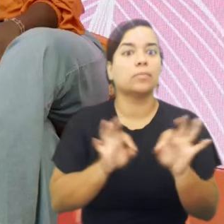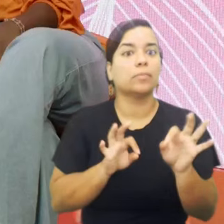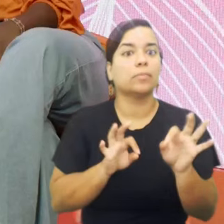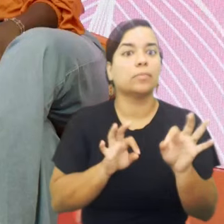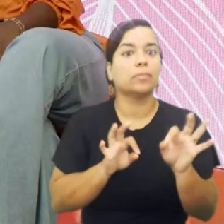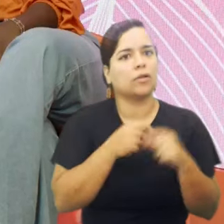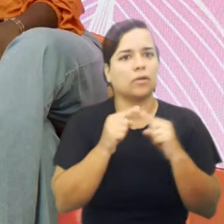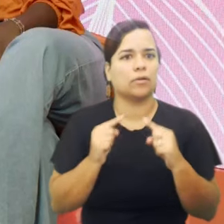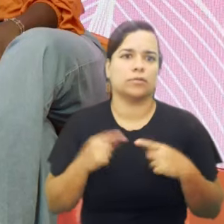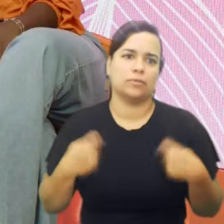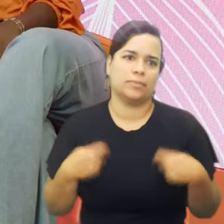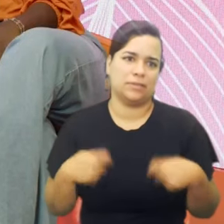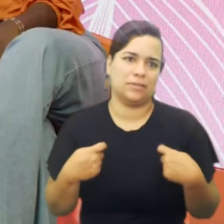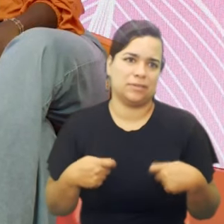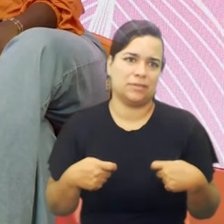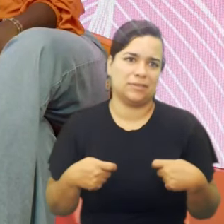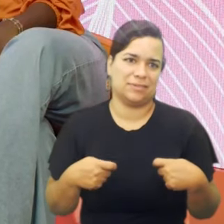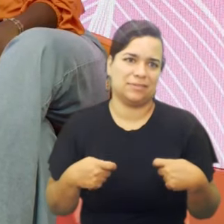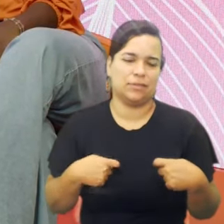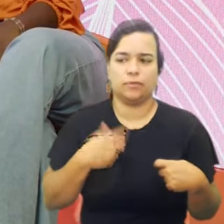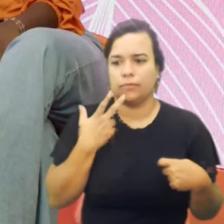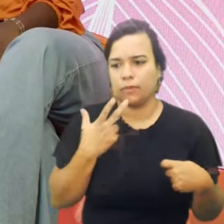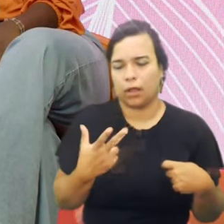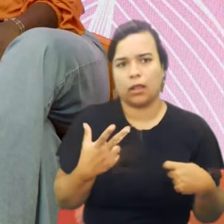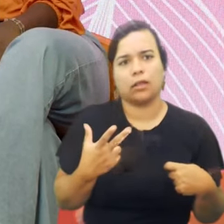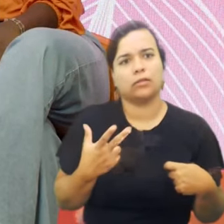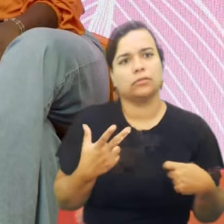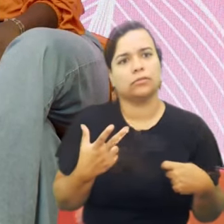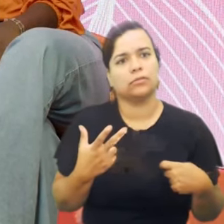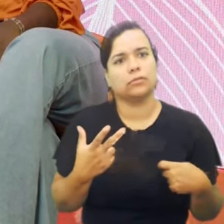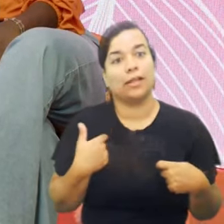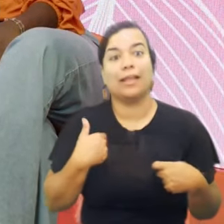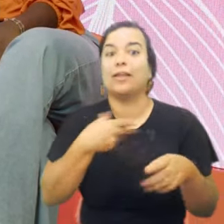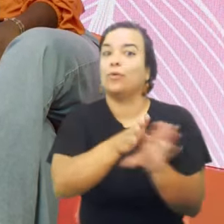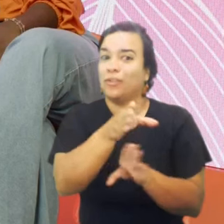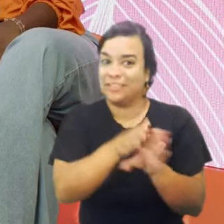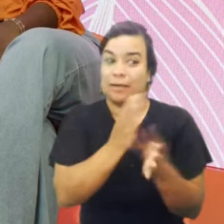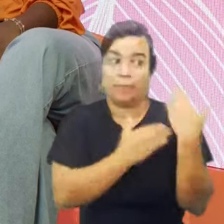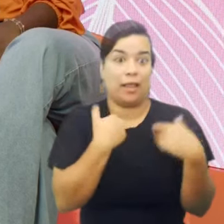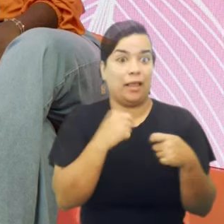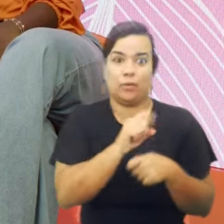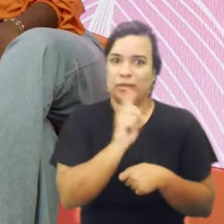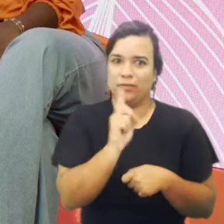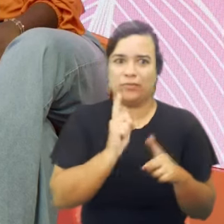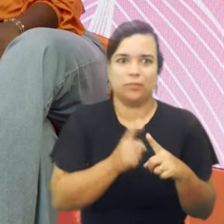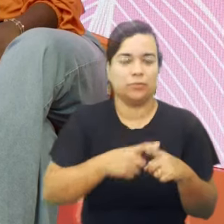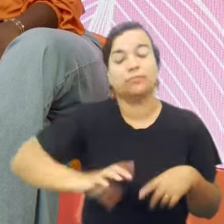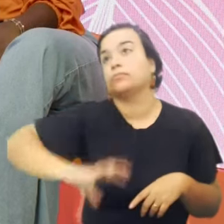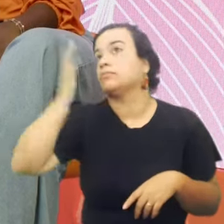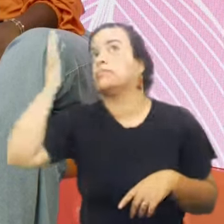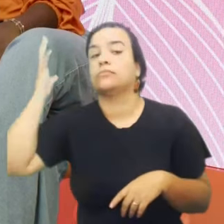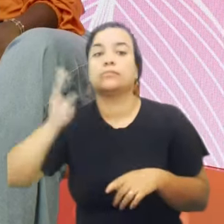né? Também é importante. Eu não fiz e não falei. Eu falo, fazem o que eu falo e não o que eu fiz, porque eu não fiz porque foi um negócio no